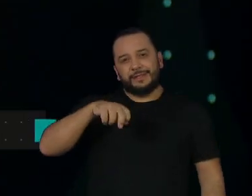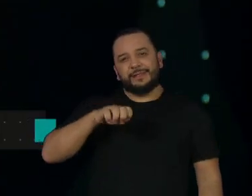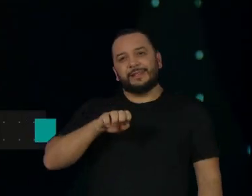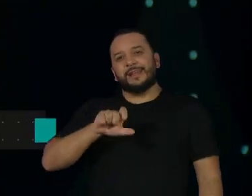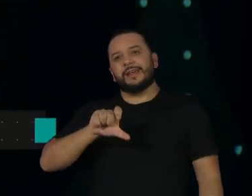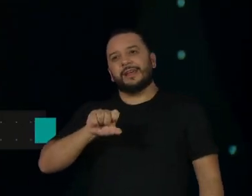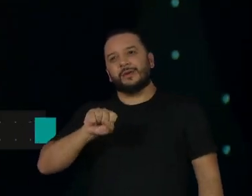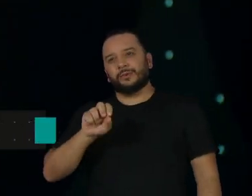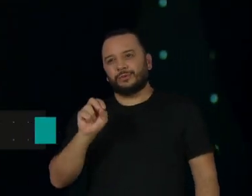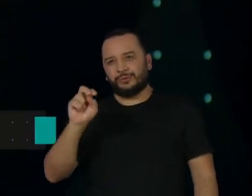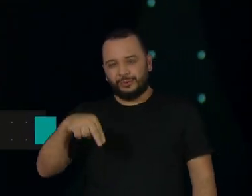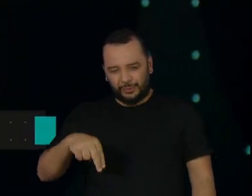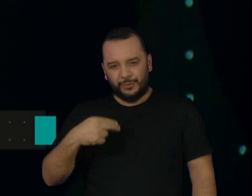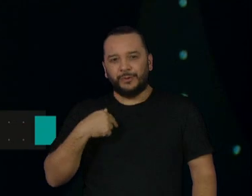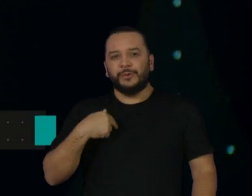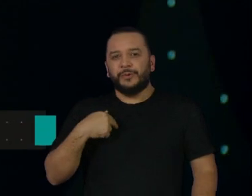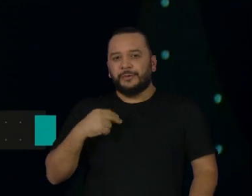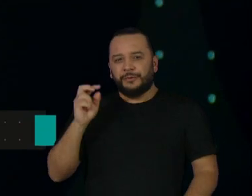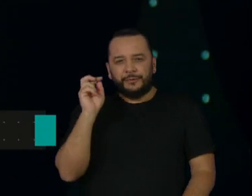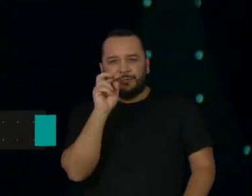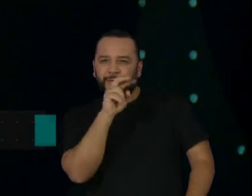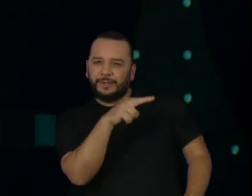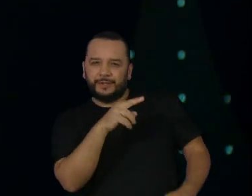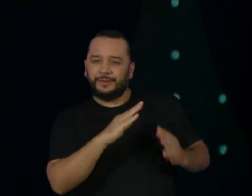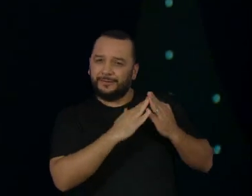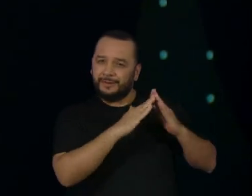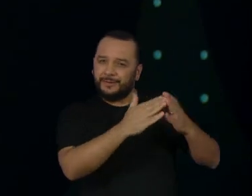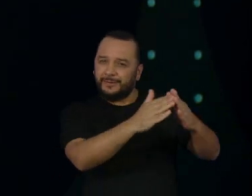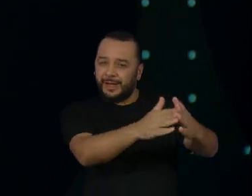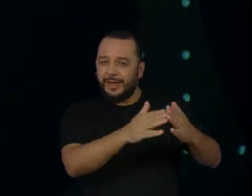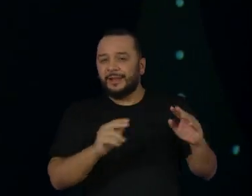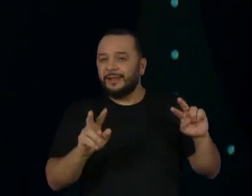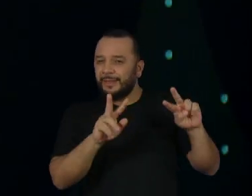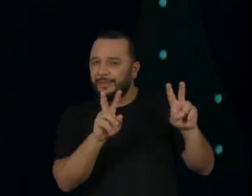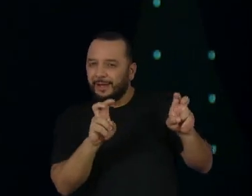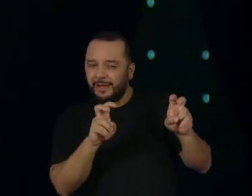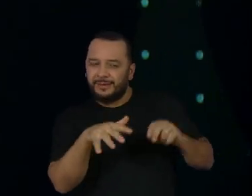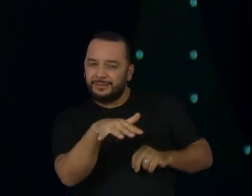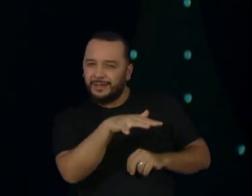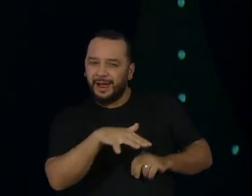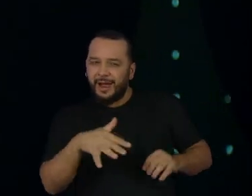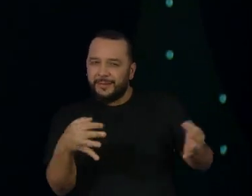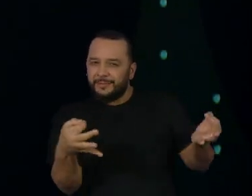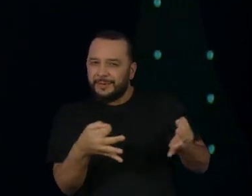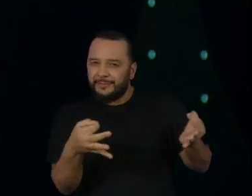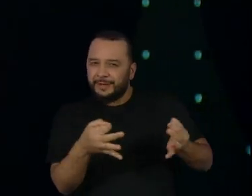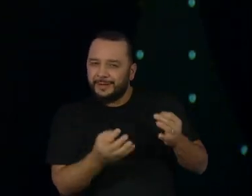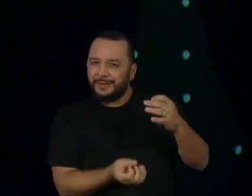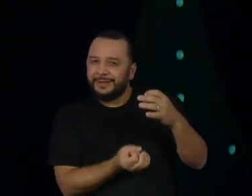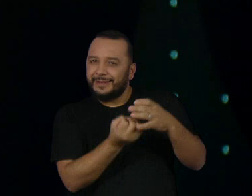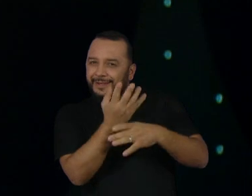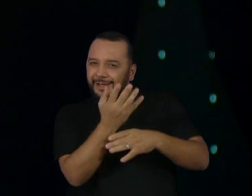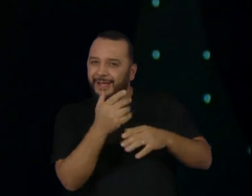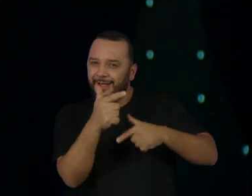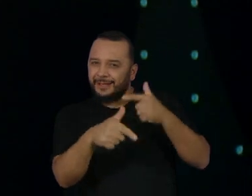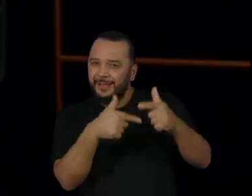encontrou nas favelas a temática e a ambientação perfeitas para o desenvolvimento da sua obra cinematográfica.